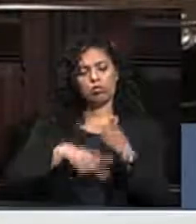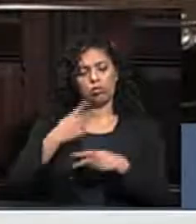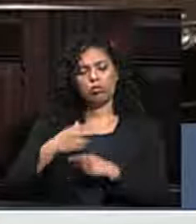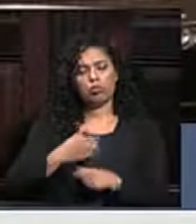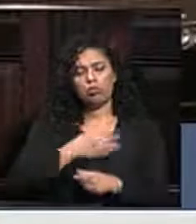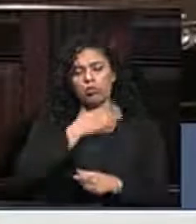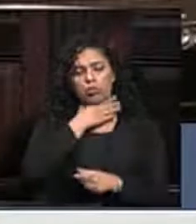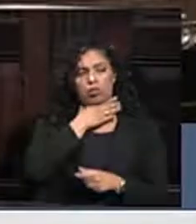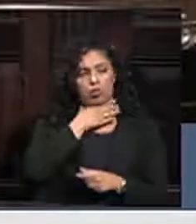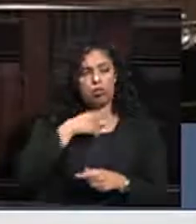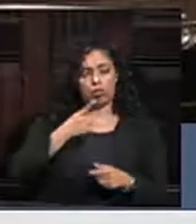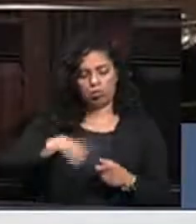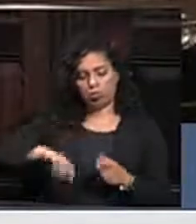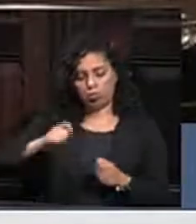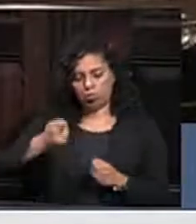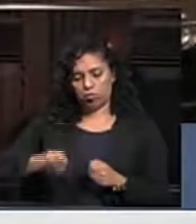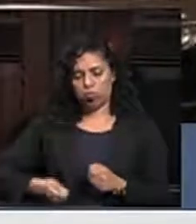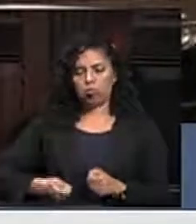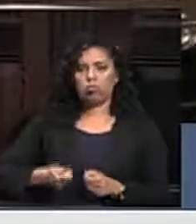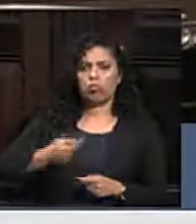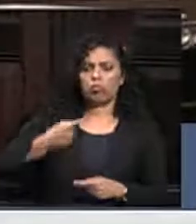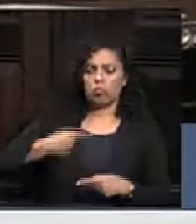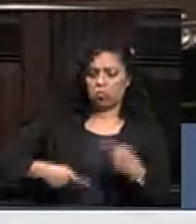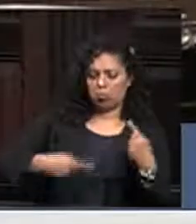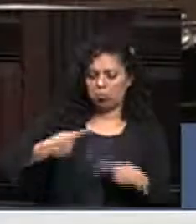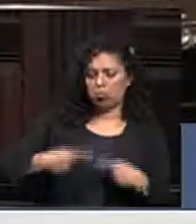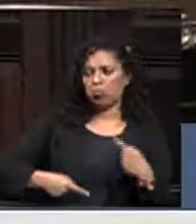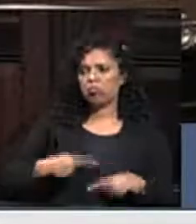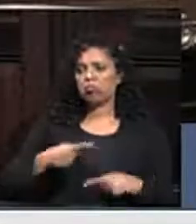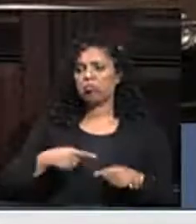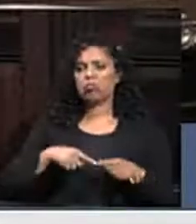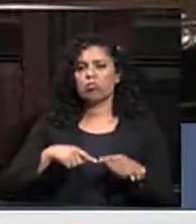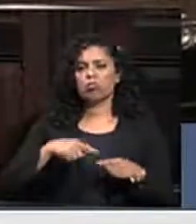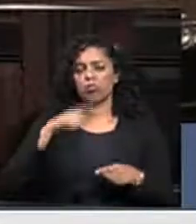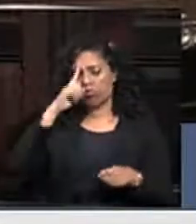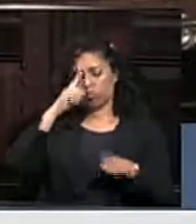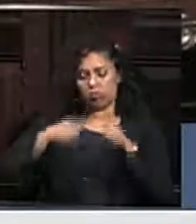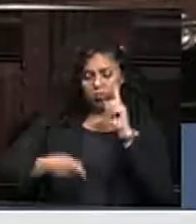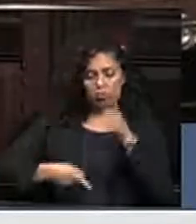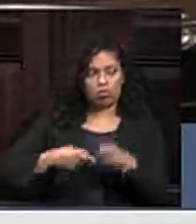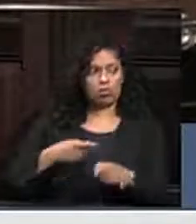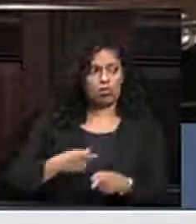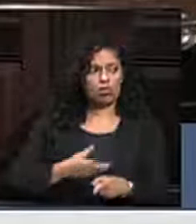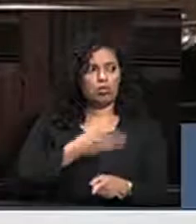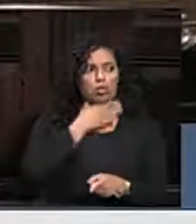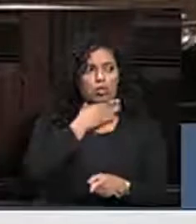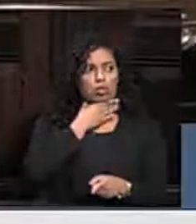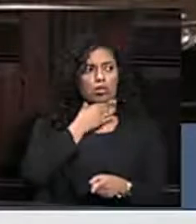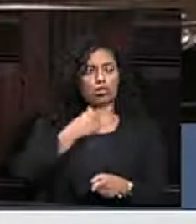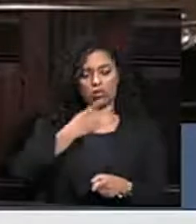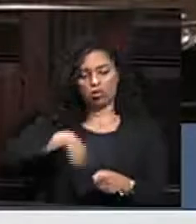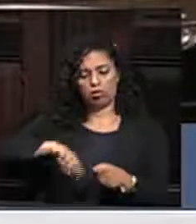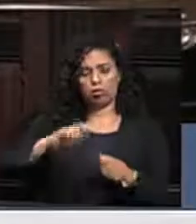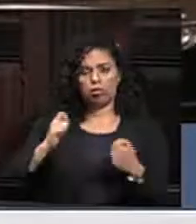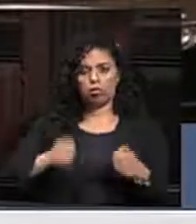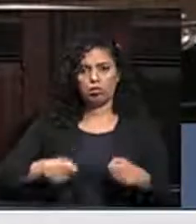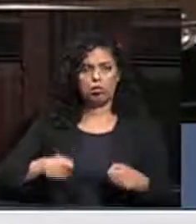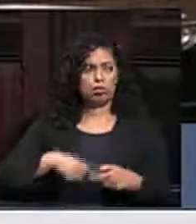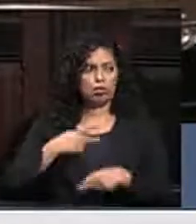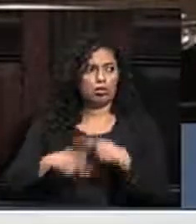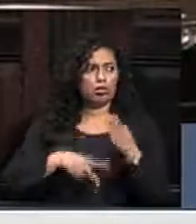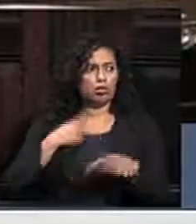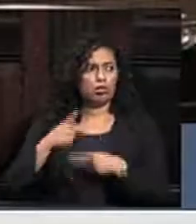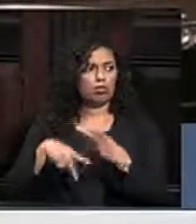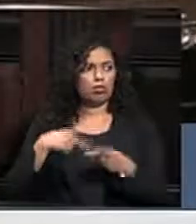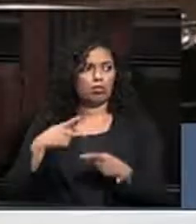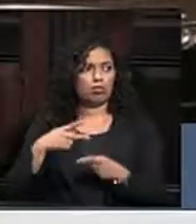de Janeiro, com a gestão das finanças do Estado, nos permite dizer que,